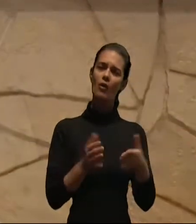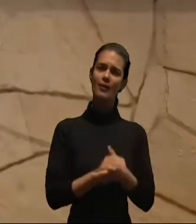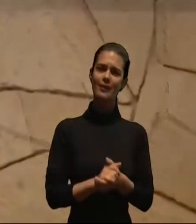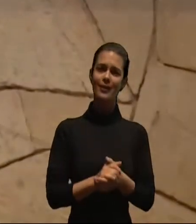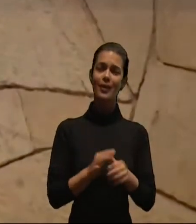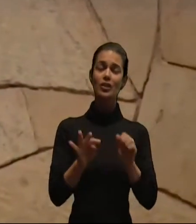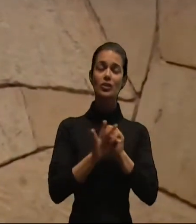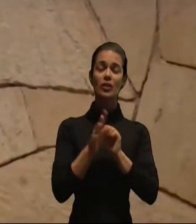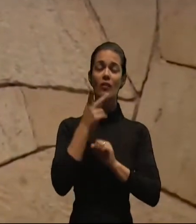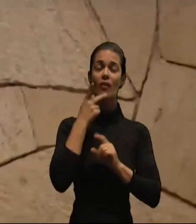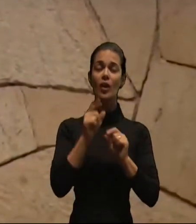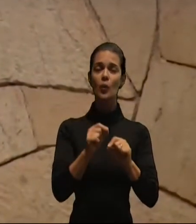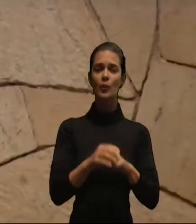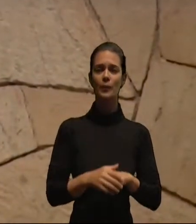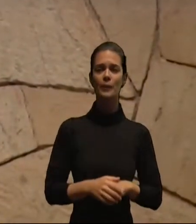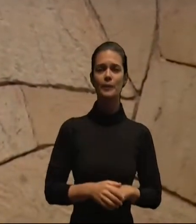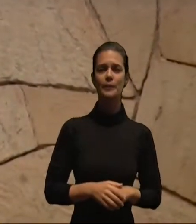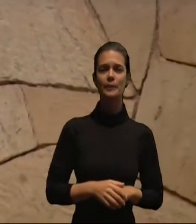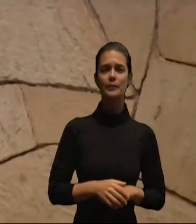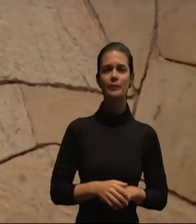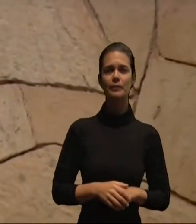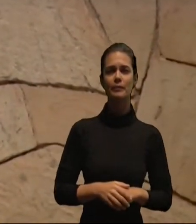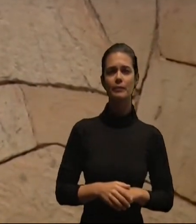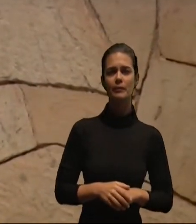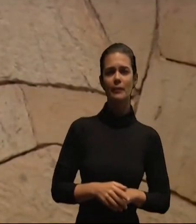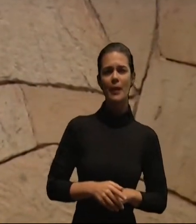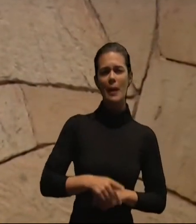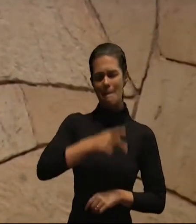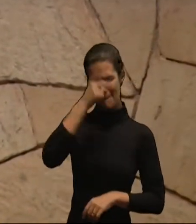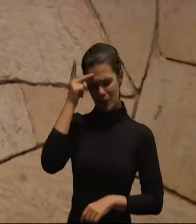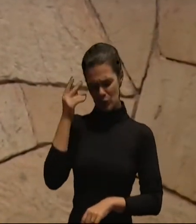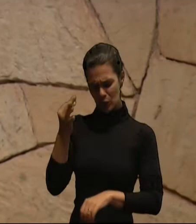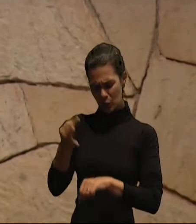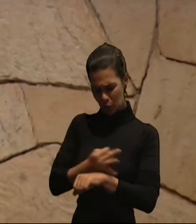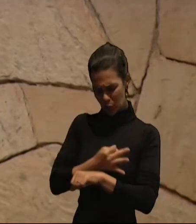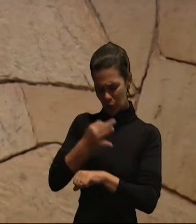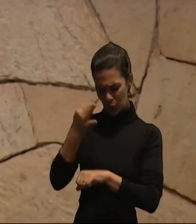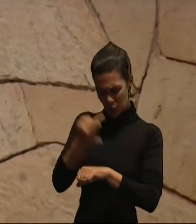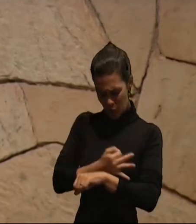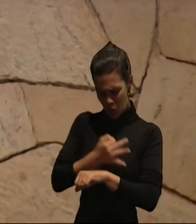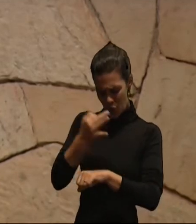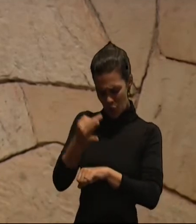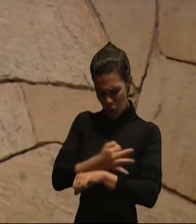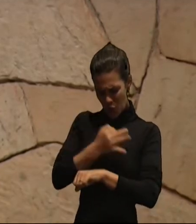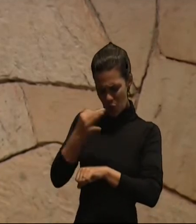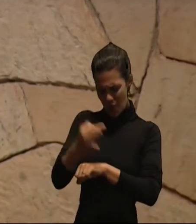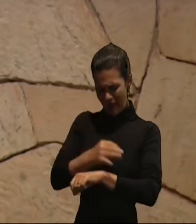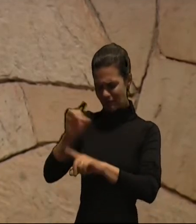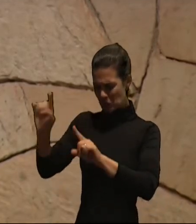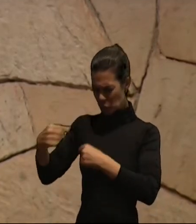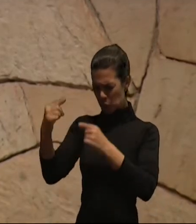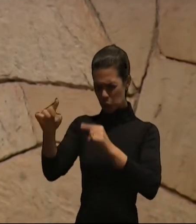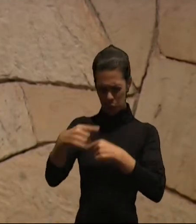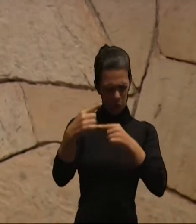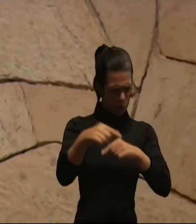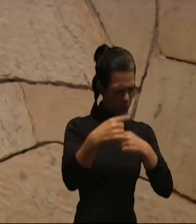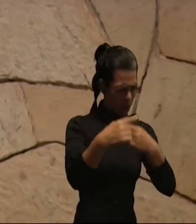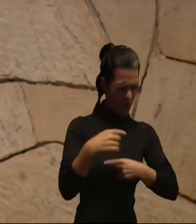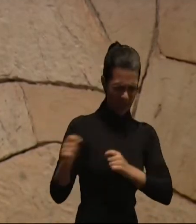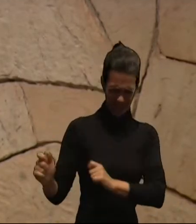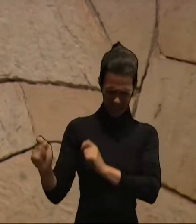seguinte: bem-aventurado o homem que suporta com perseverança a provação, porque depois de ter